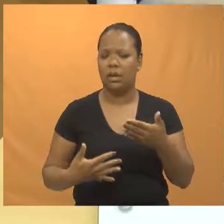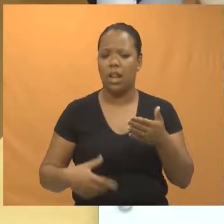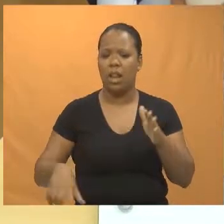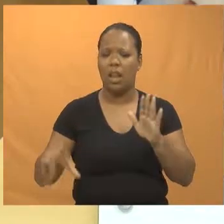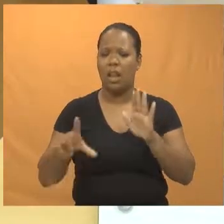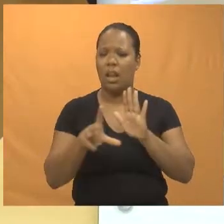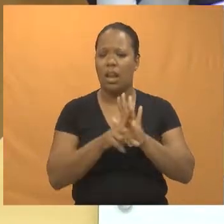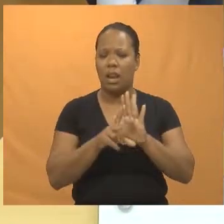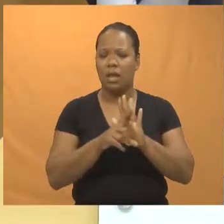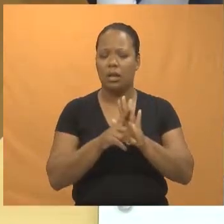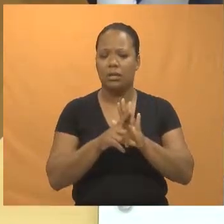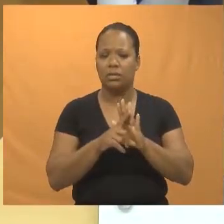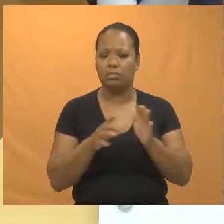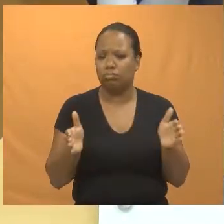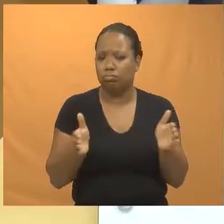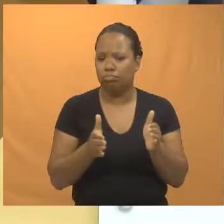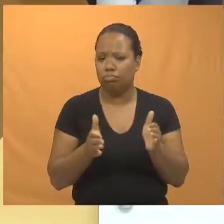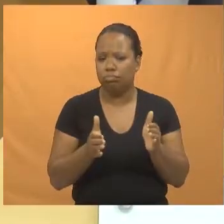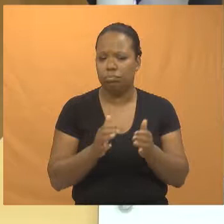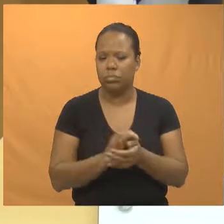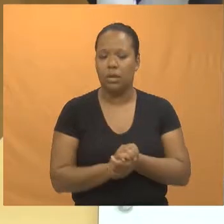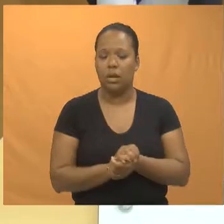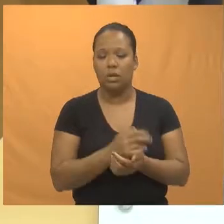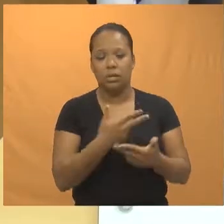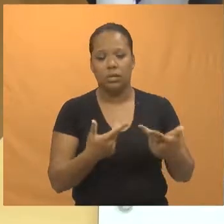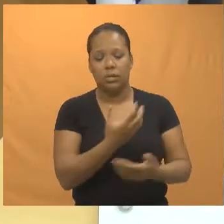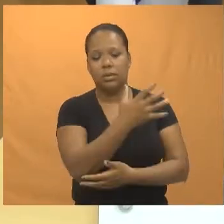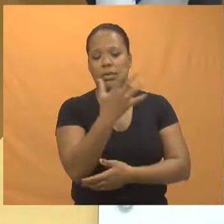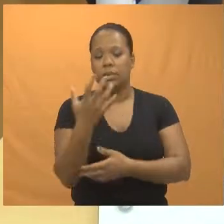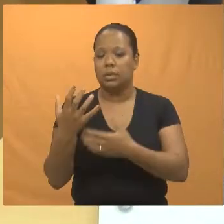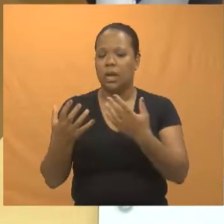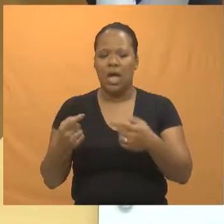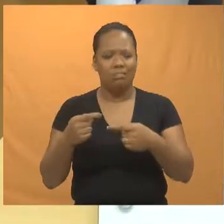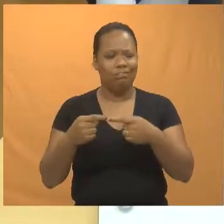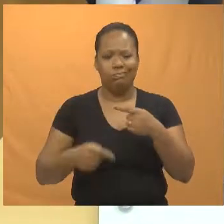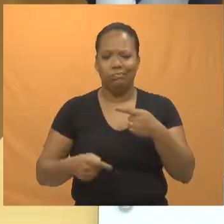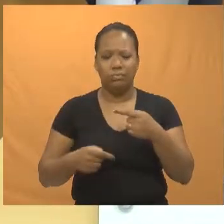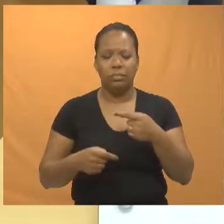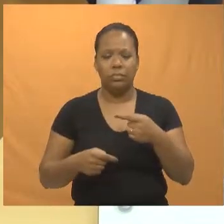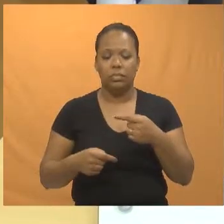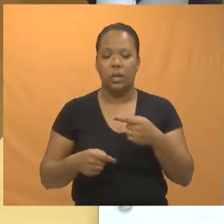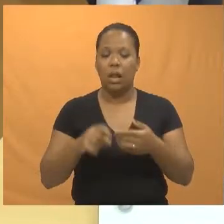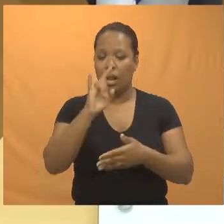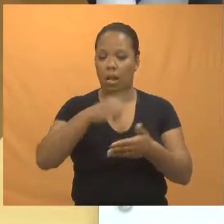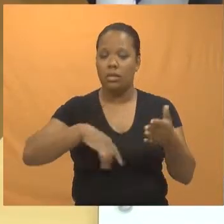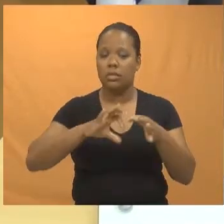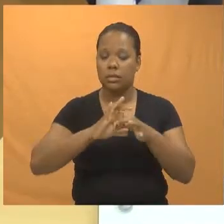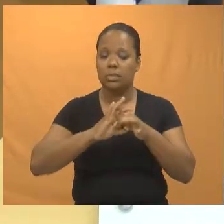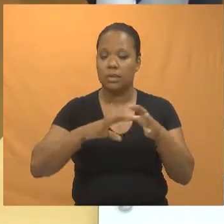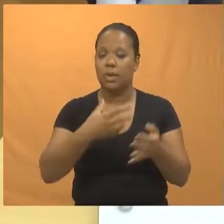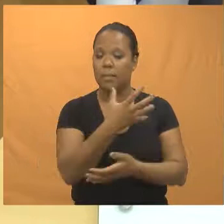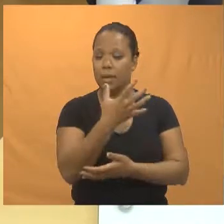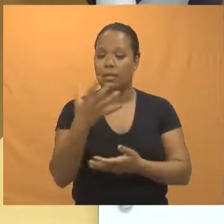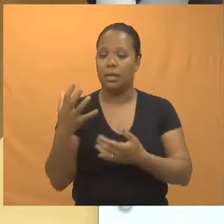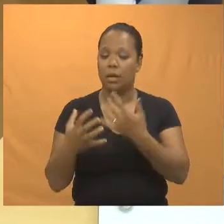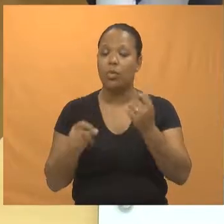mais restritiva, né, do ponto de vista ambiental. Também não concordo, porque no licenciamento ambiental, o que se